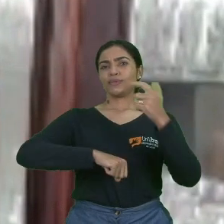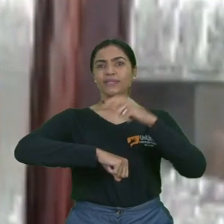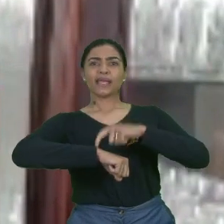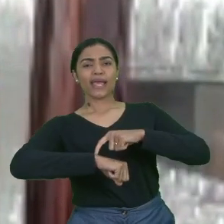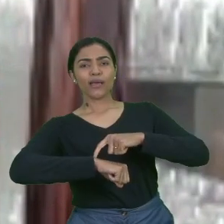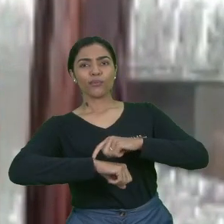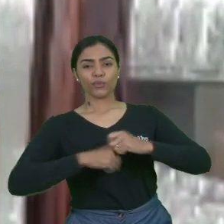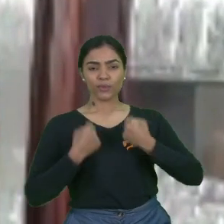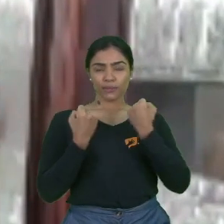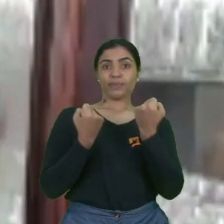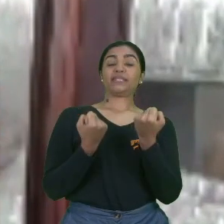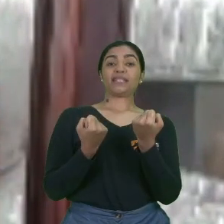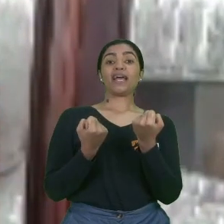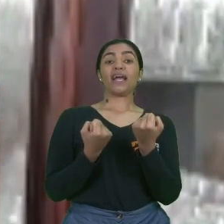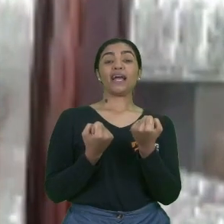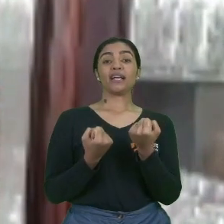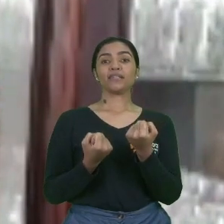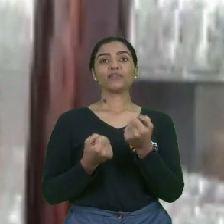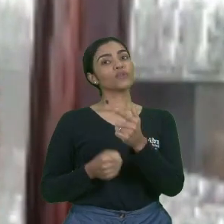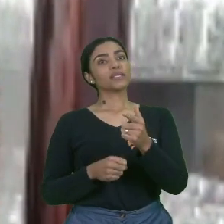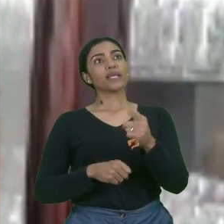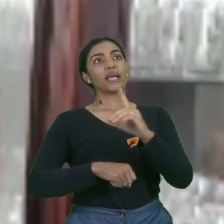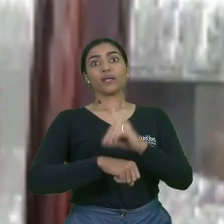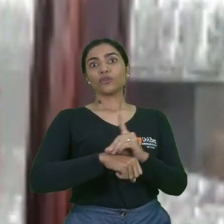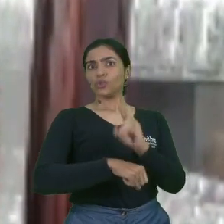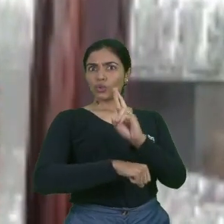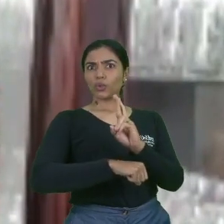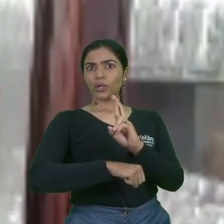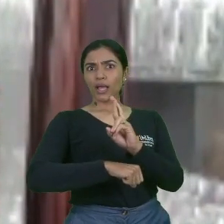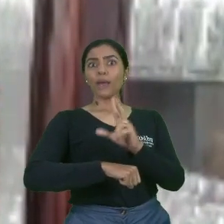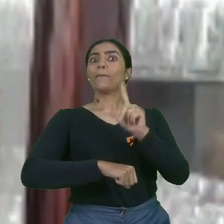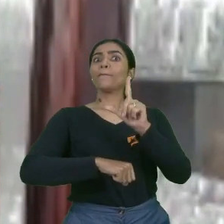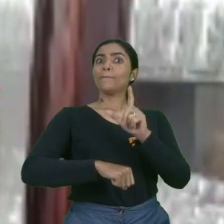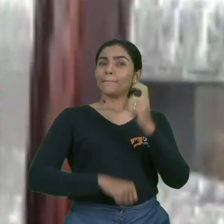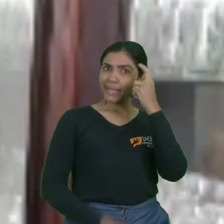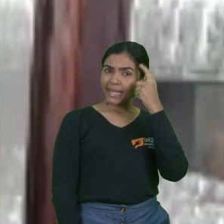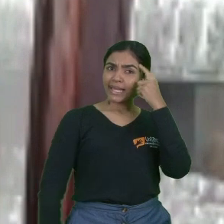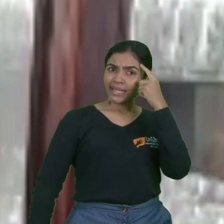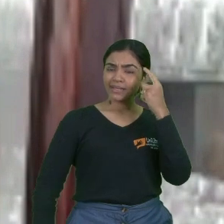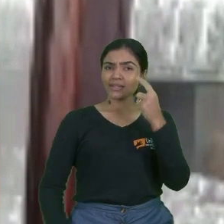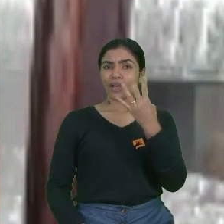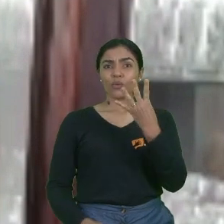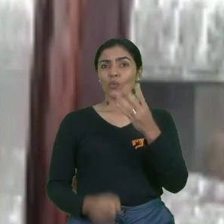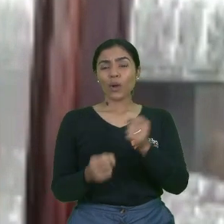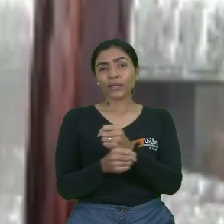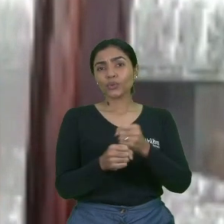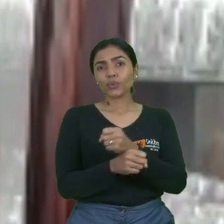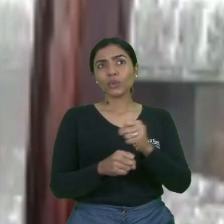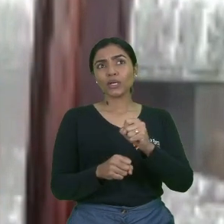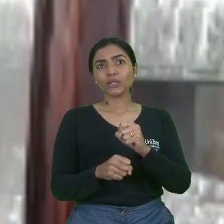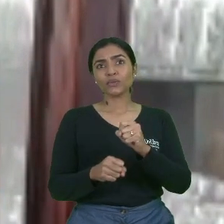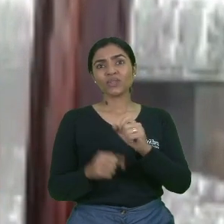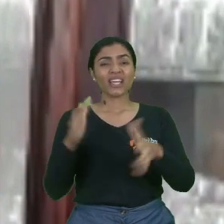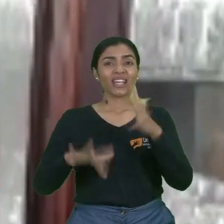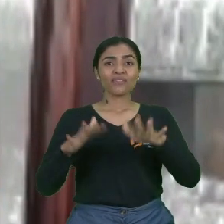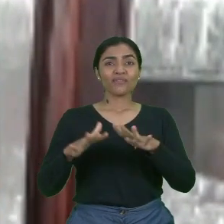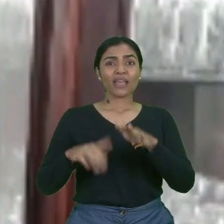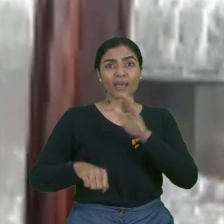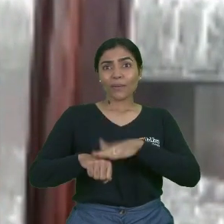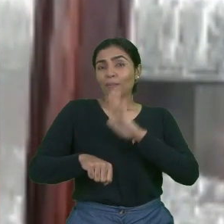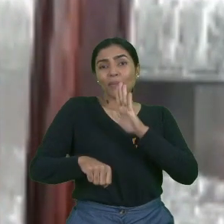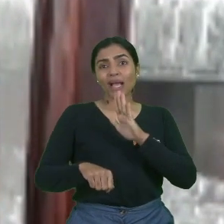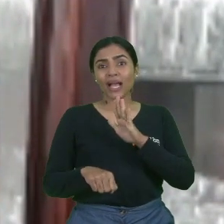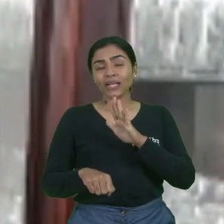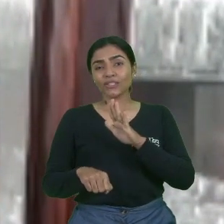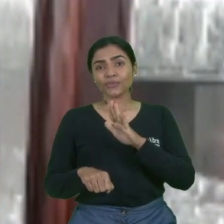das você pensa um pouco mais essa quatro anos às vezes até mais e